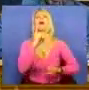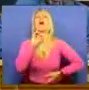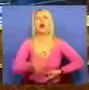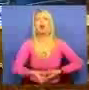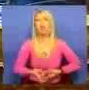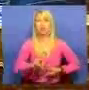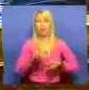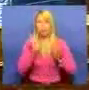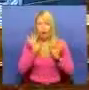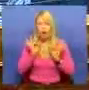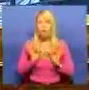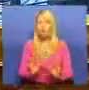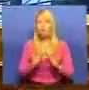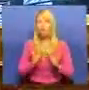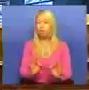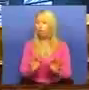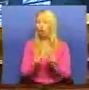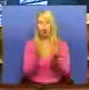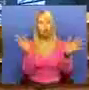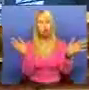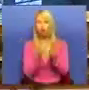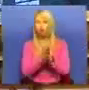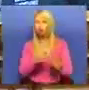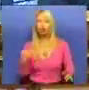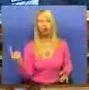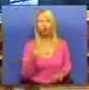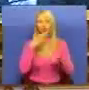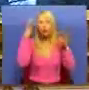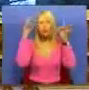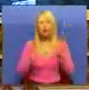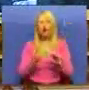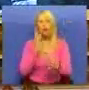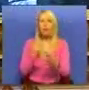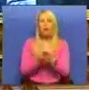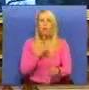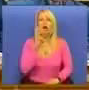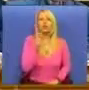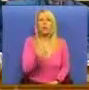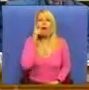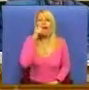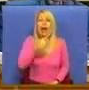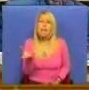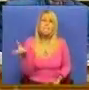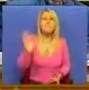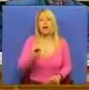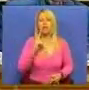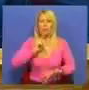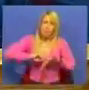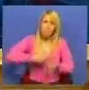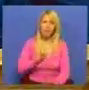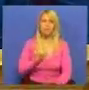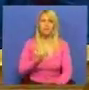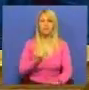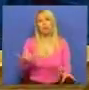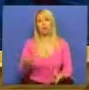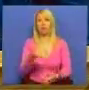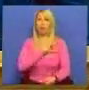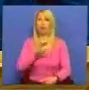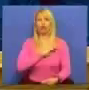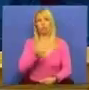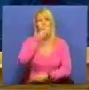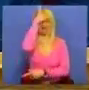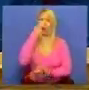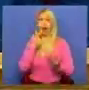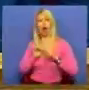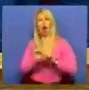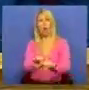em nome de todos, de uma resposta para os que mais precisam. O Sr. Primeiro-Ministro rejeitou e agora fez